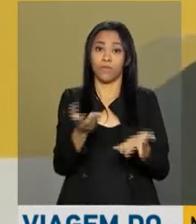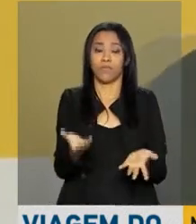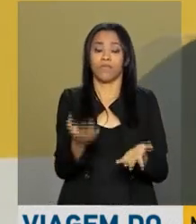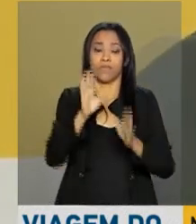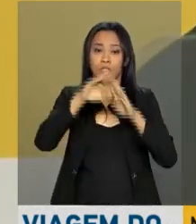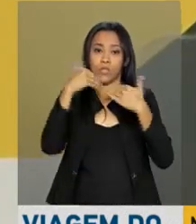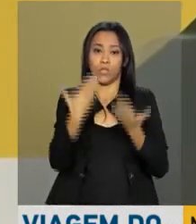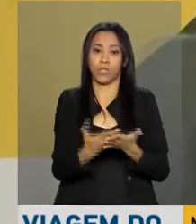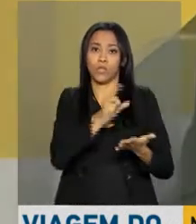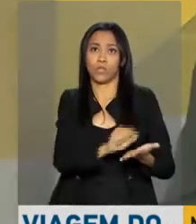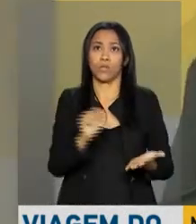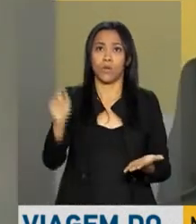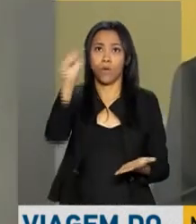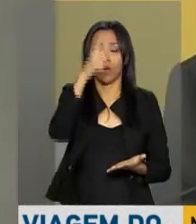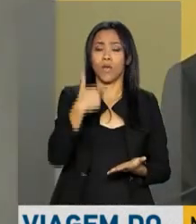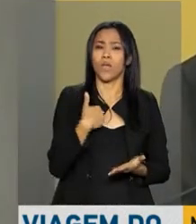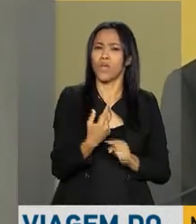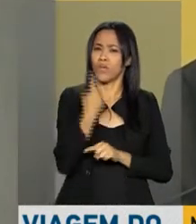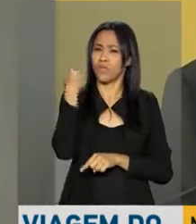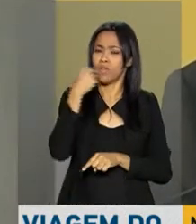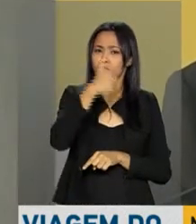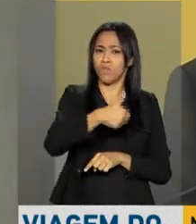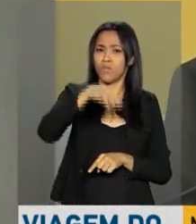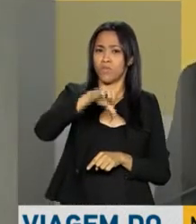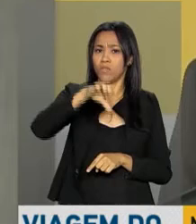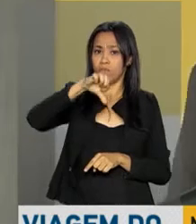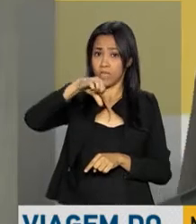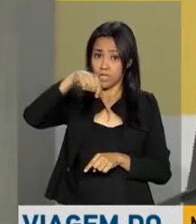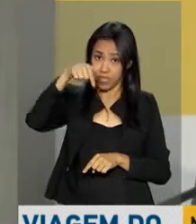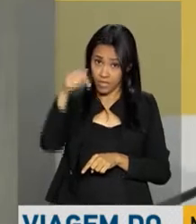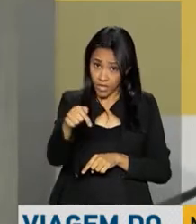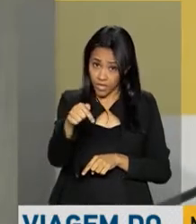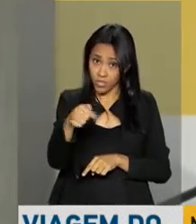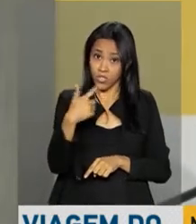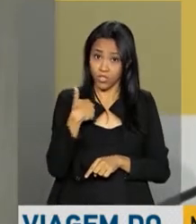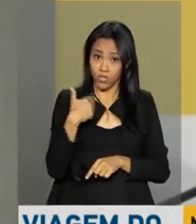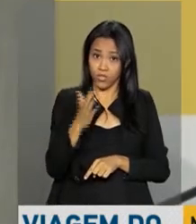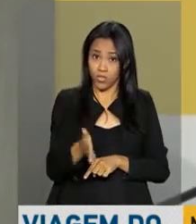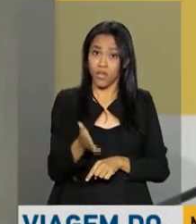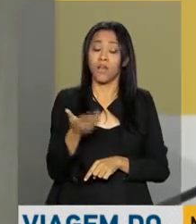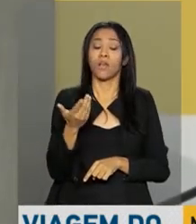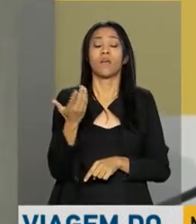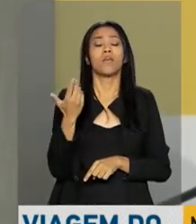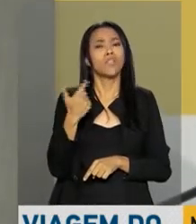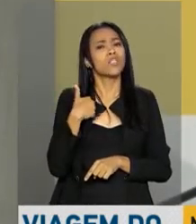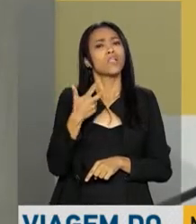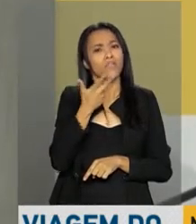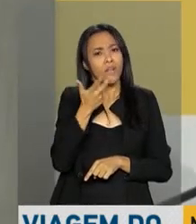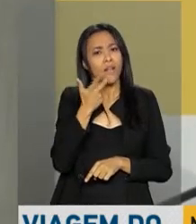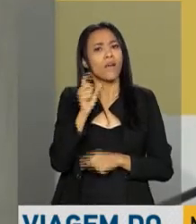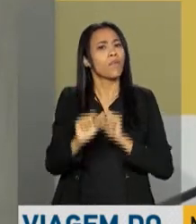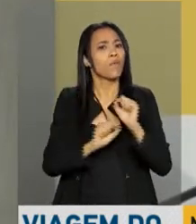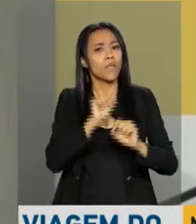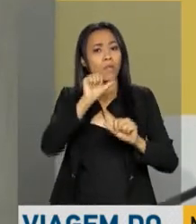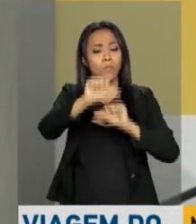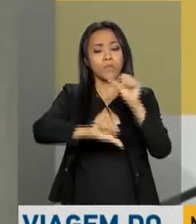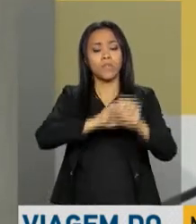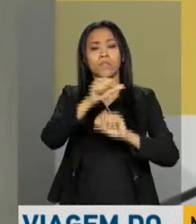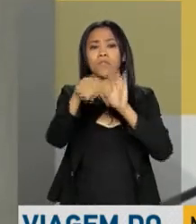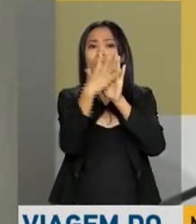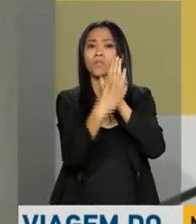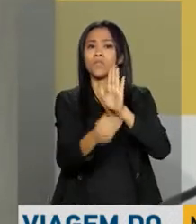vez em 1997 e já se falava na reforma do ensino médio